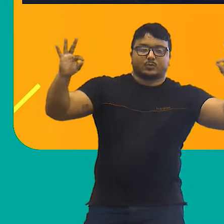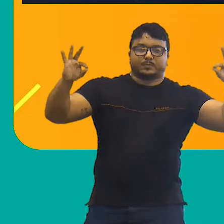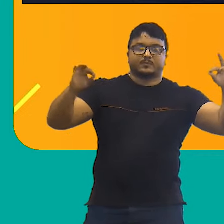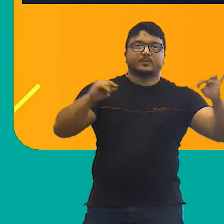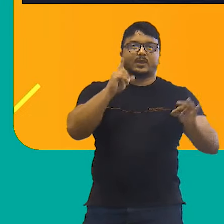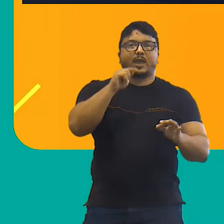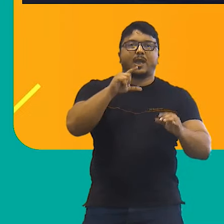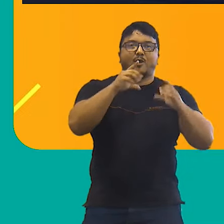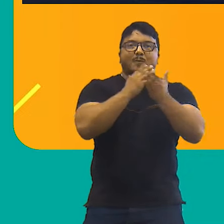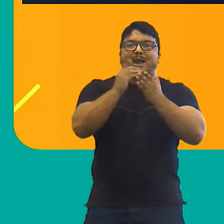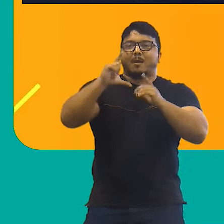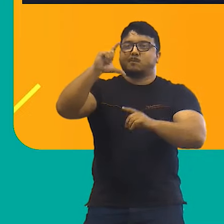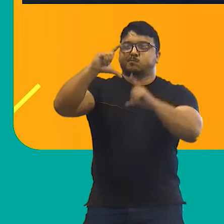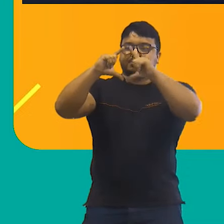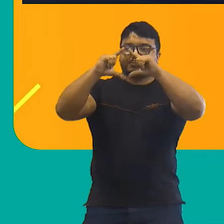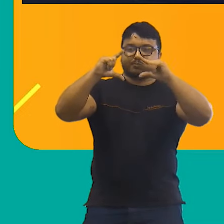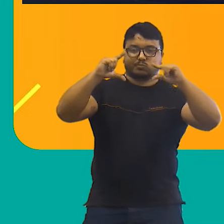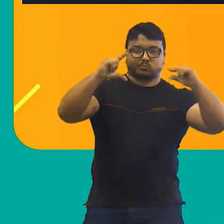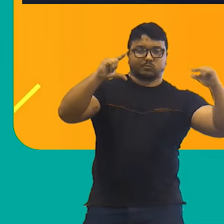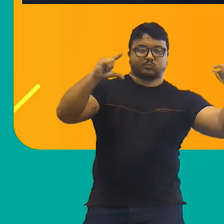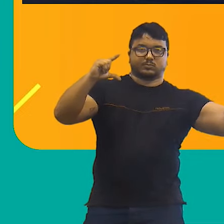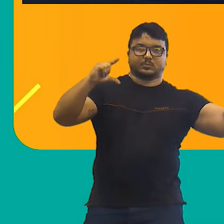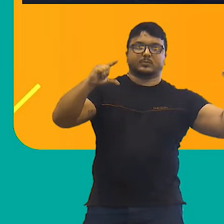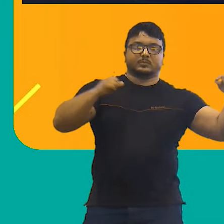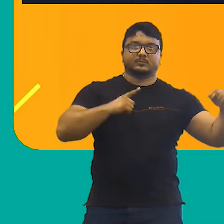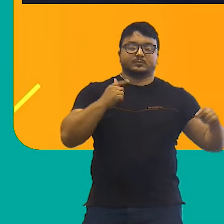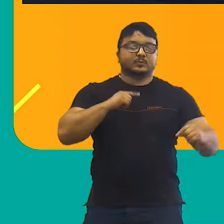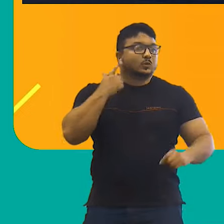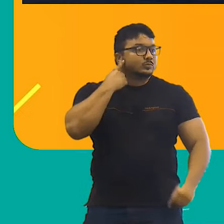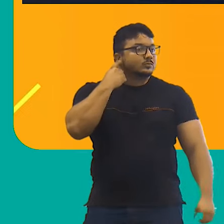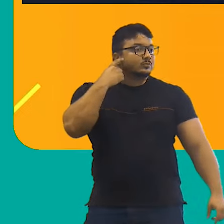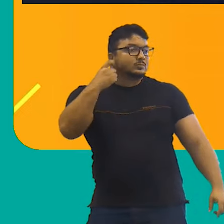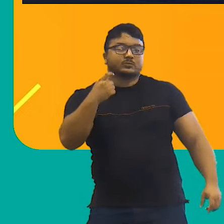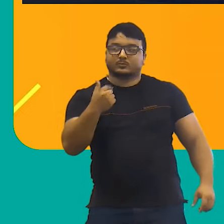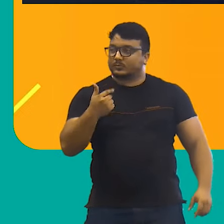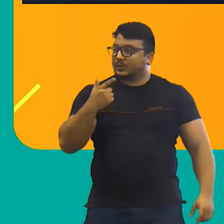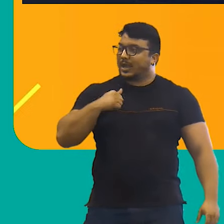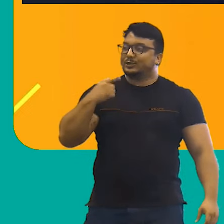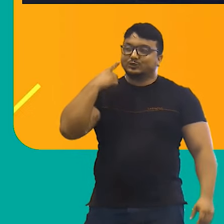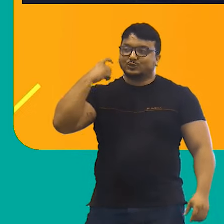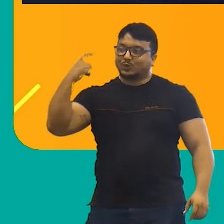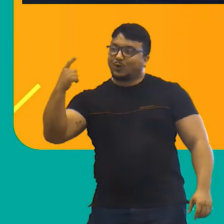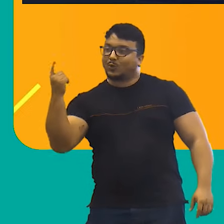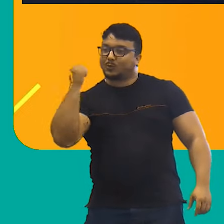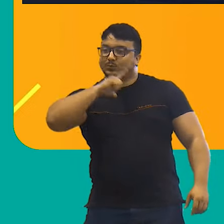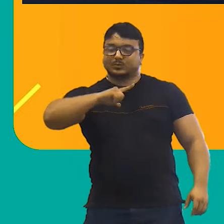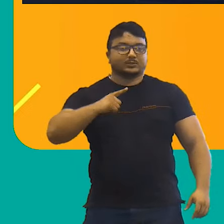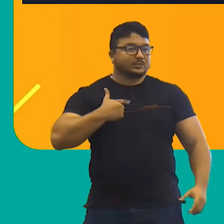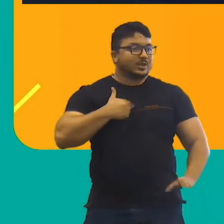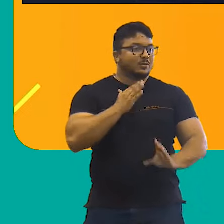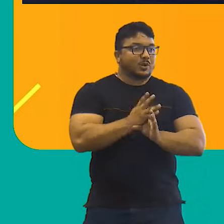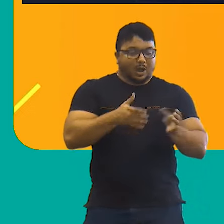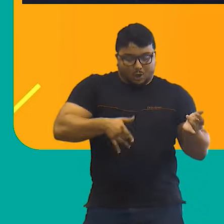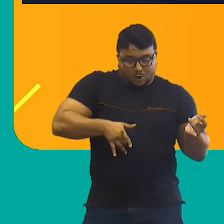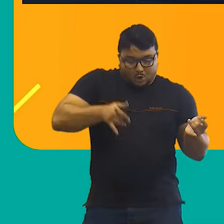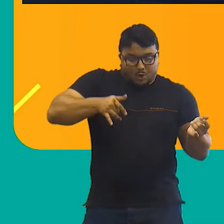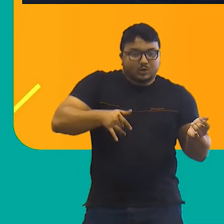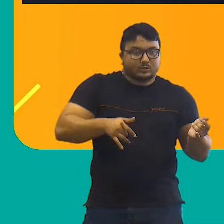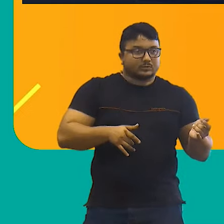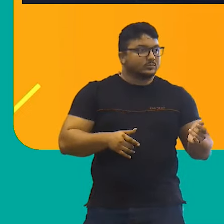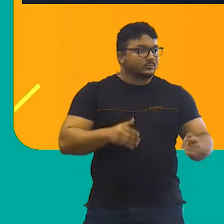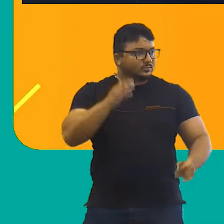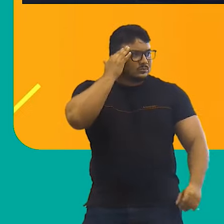para o ar. E essa energia que chega ao seu ouvido, chamada som, veio da corda. Faz